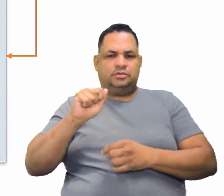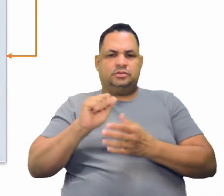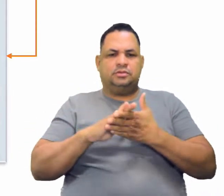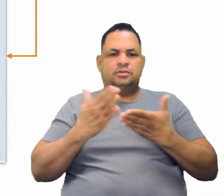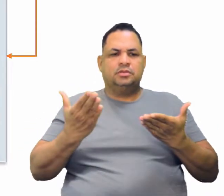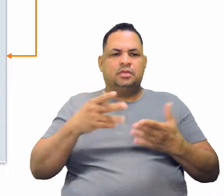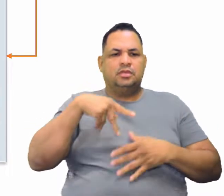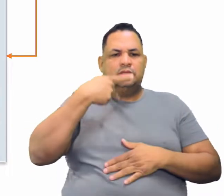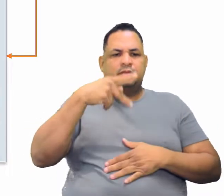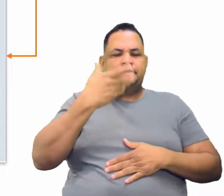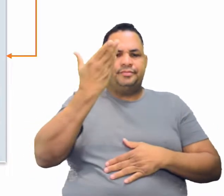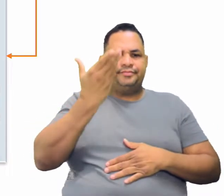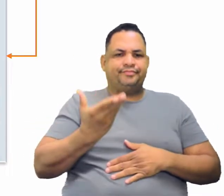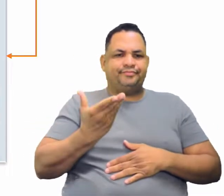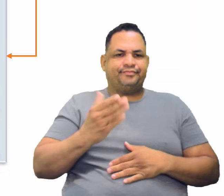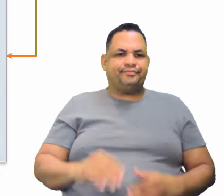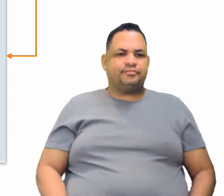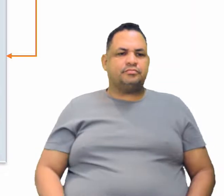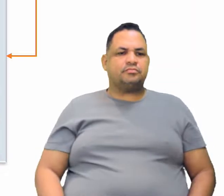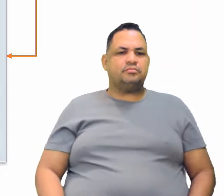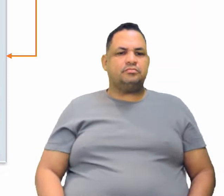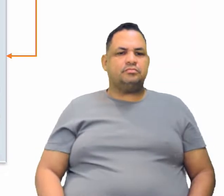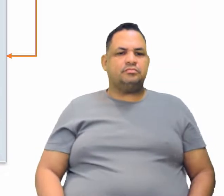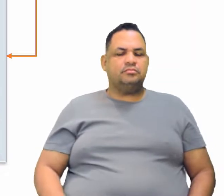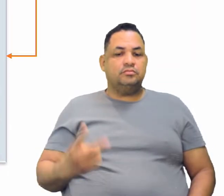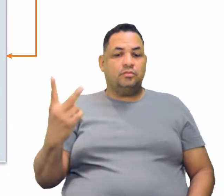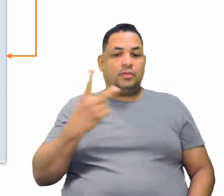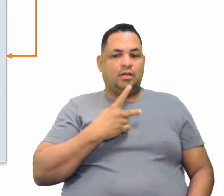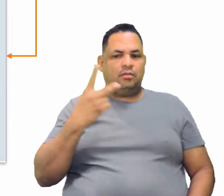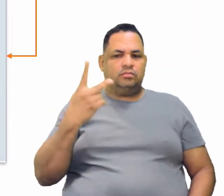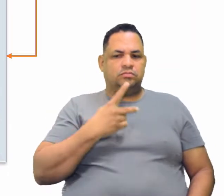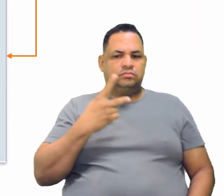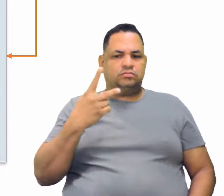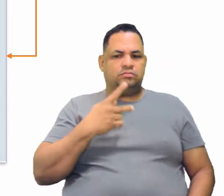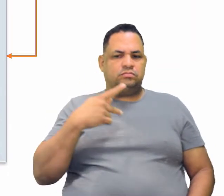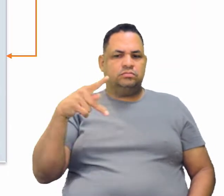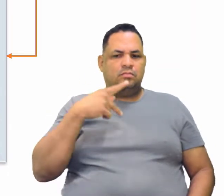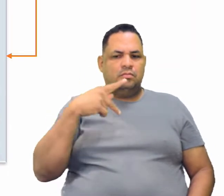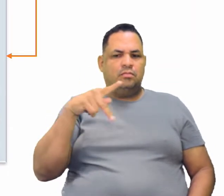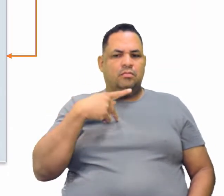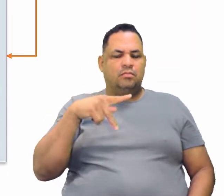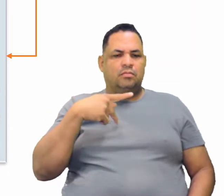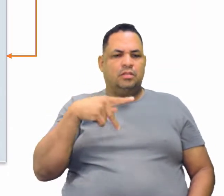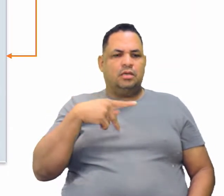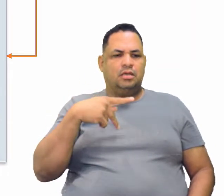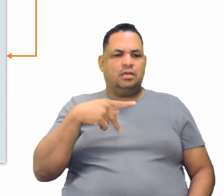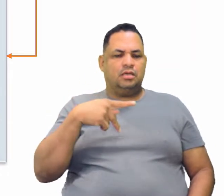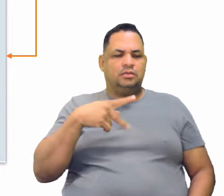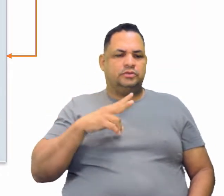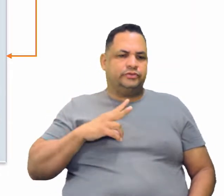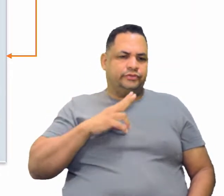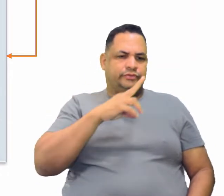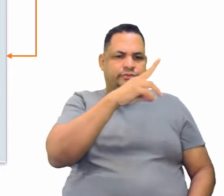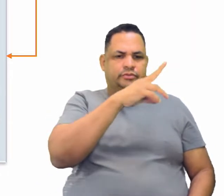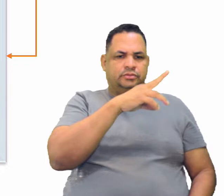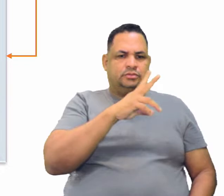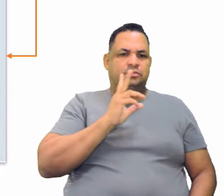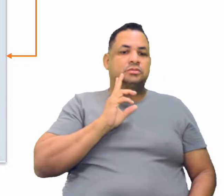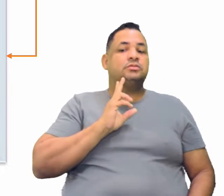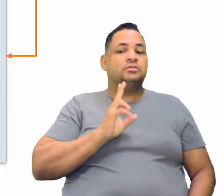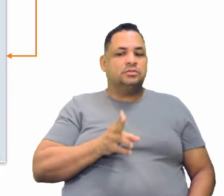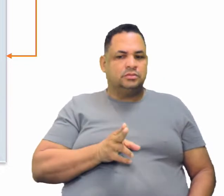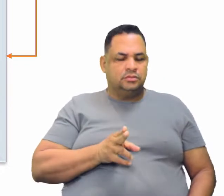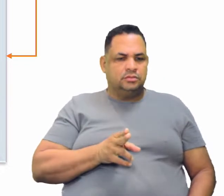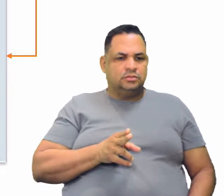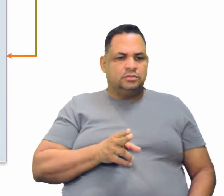Newton, ele falou o seguinte, que é um par de forças, a força nunca vai surgir sozinha, é um par, tá certo? É de mesma